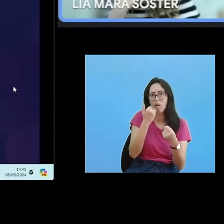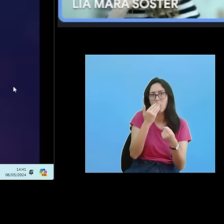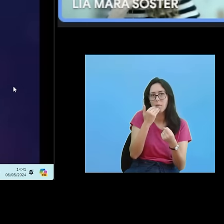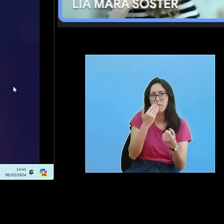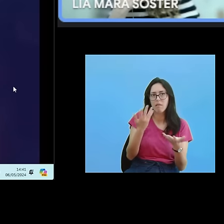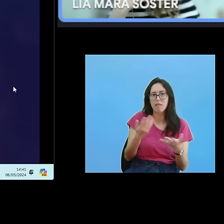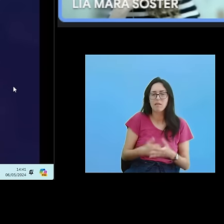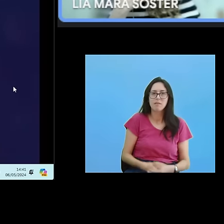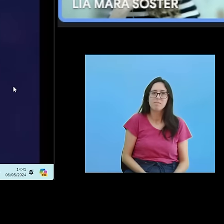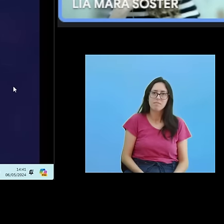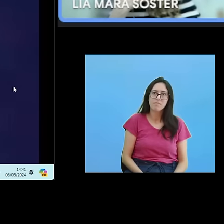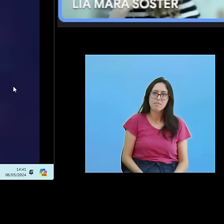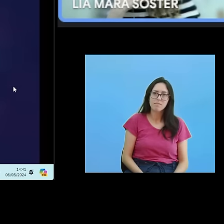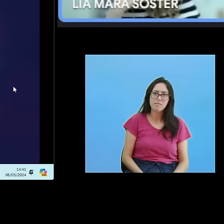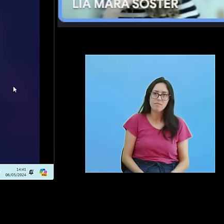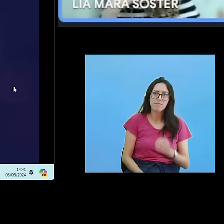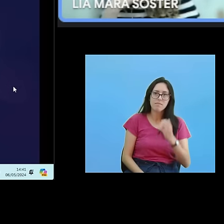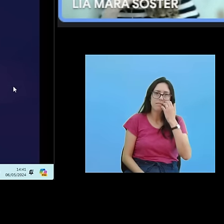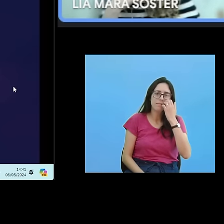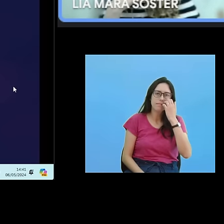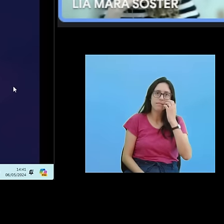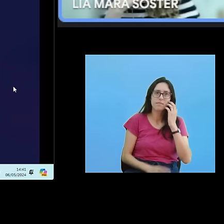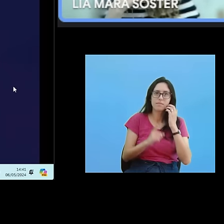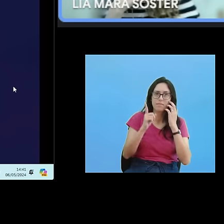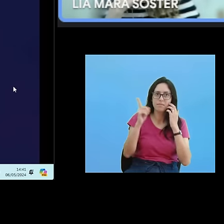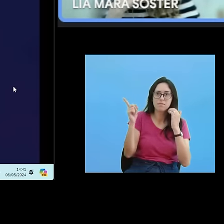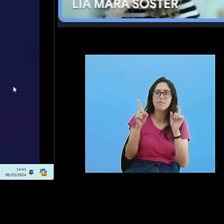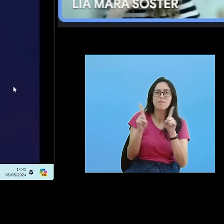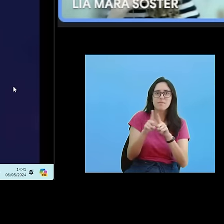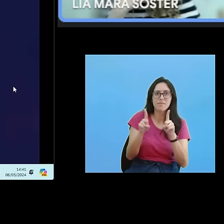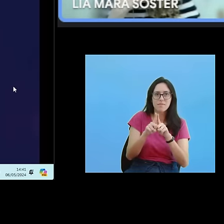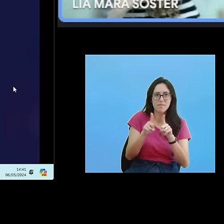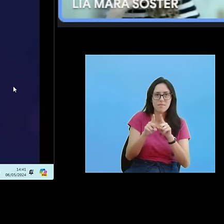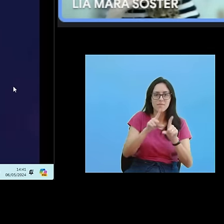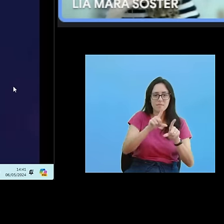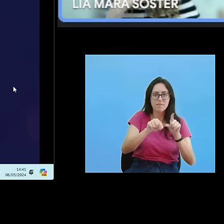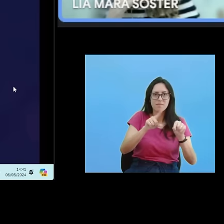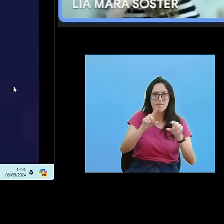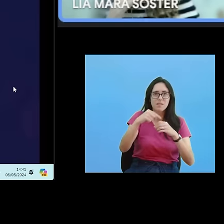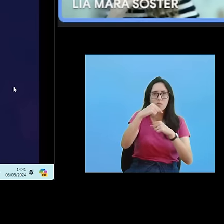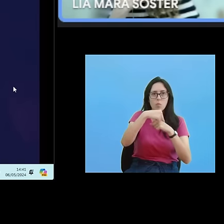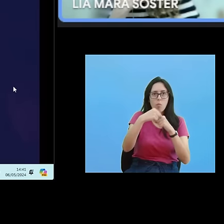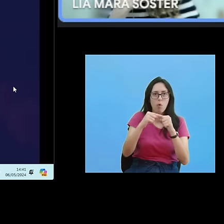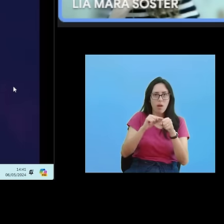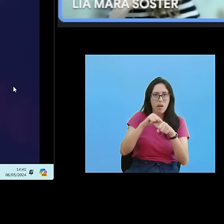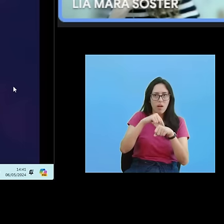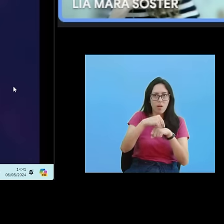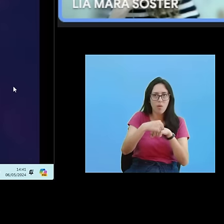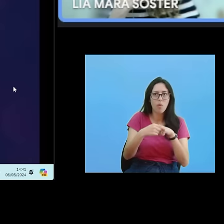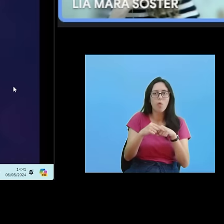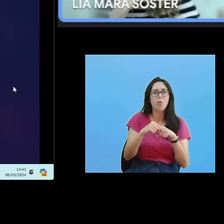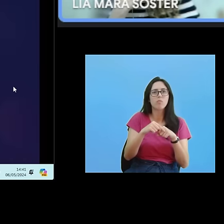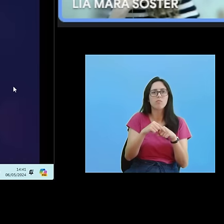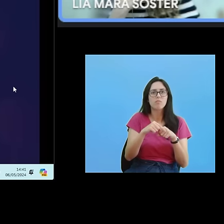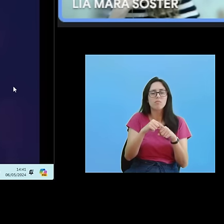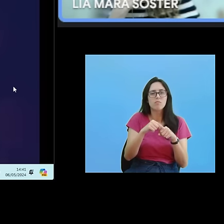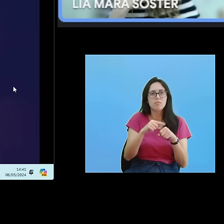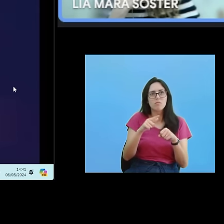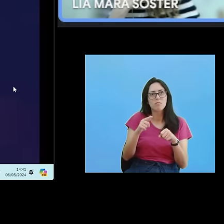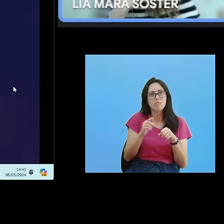cozimento. Aqui a Rosângela também já está selecionando os morangos, descascando